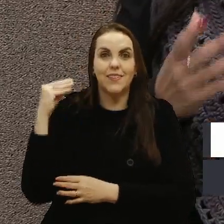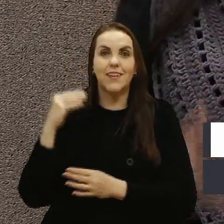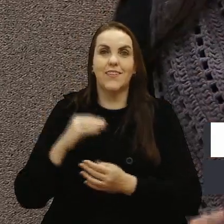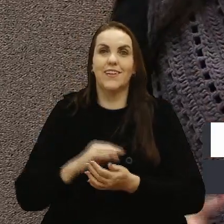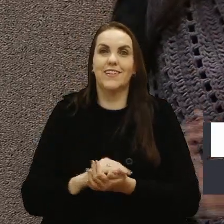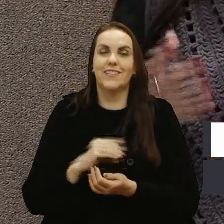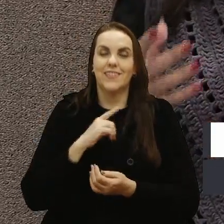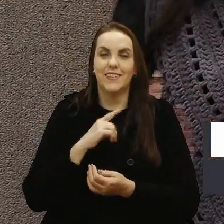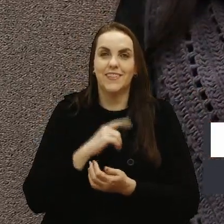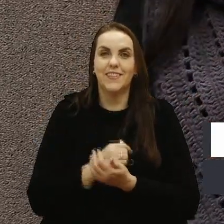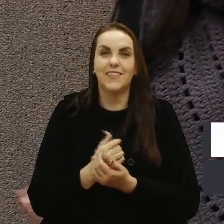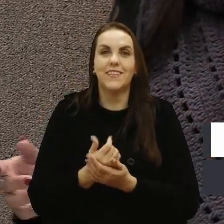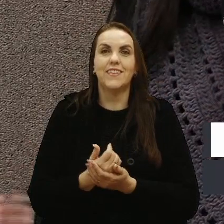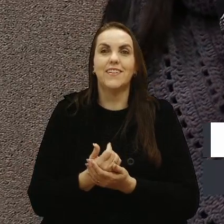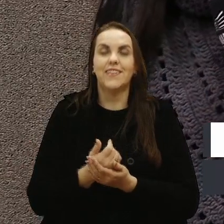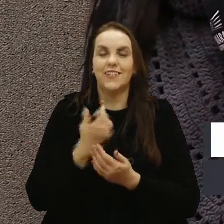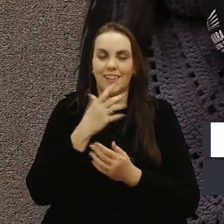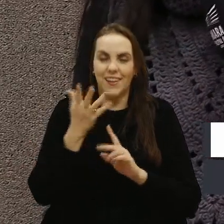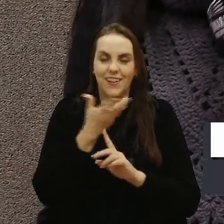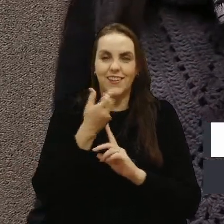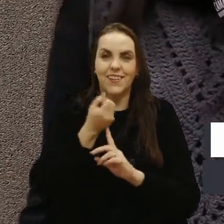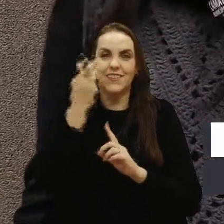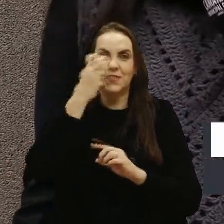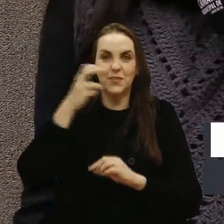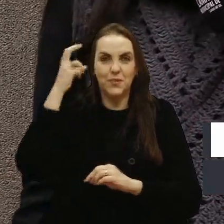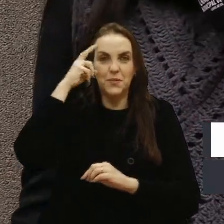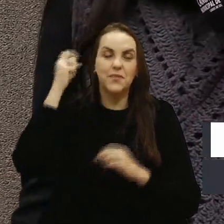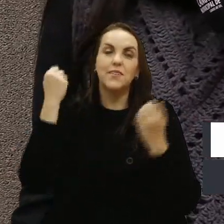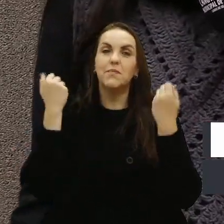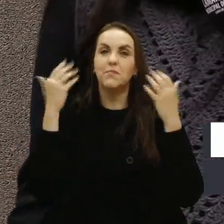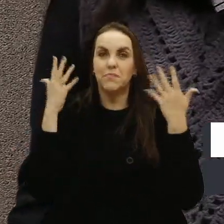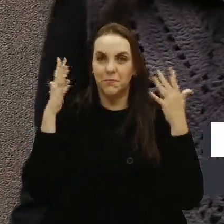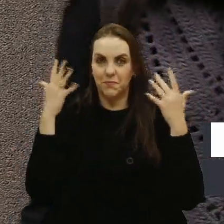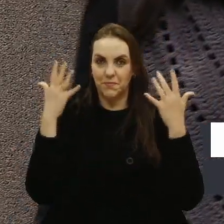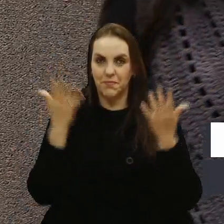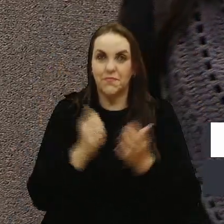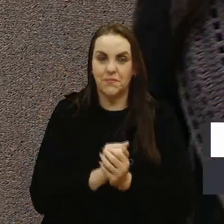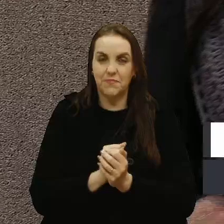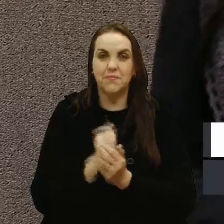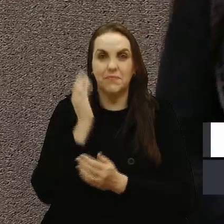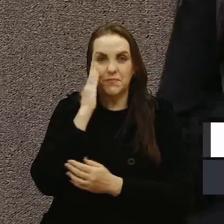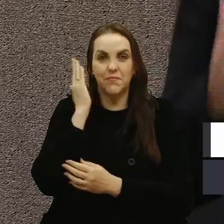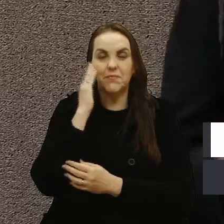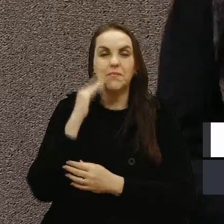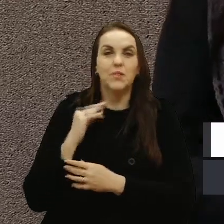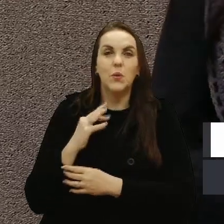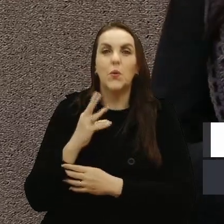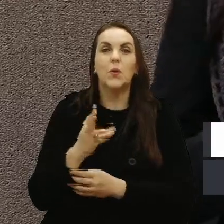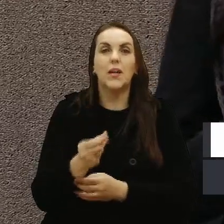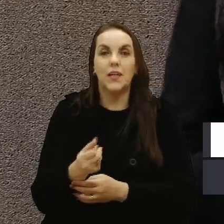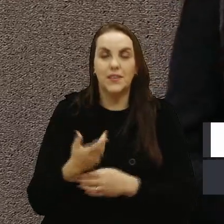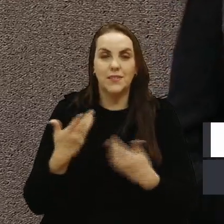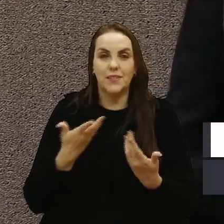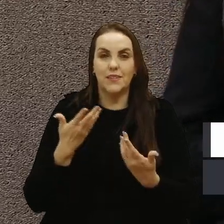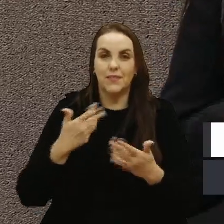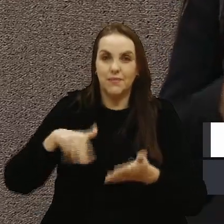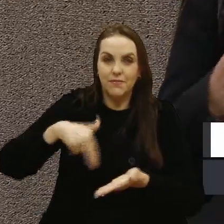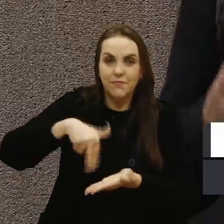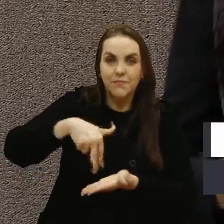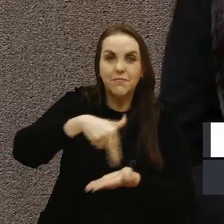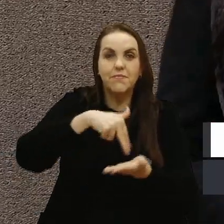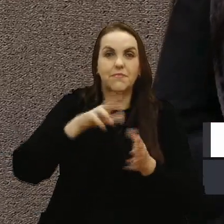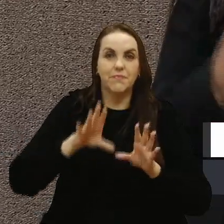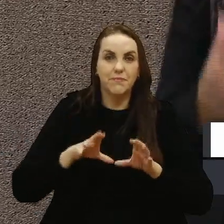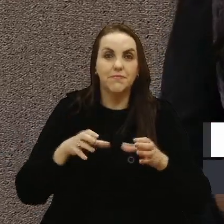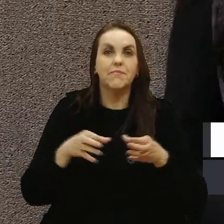adultos na arte, na cultura. Então, parabéns. A gente sabe o quanto a dança envolve a questão do trabalho em equipe, a disciplina,